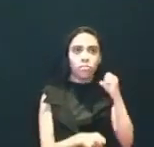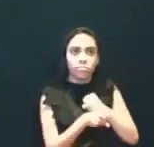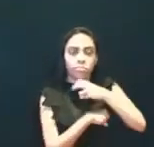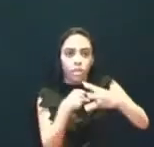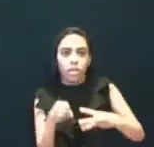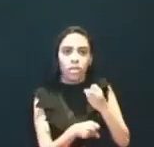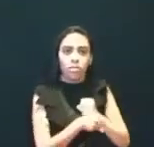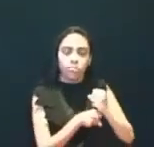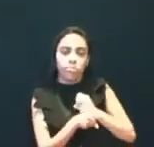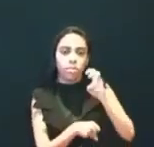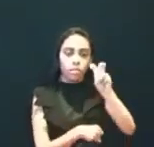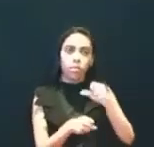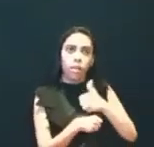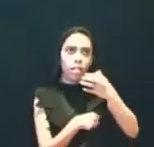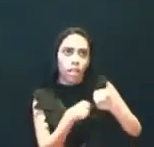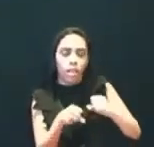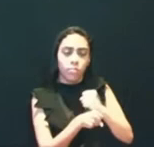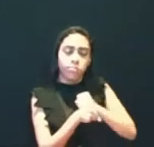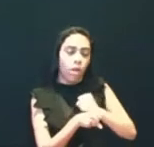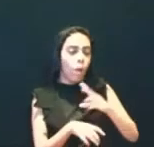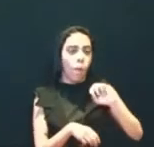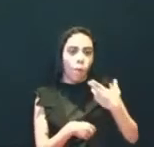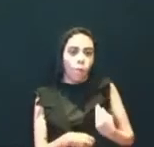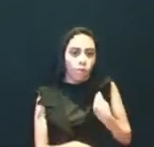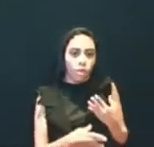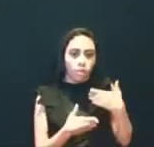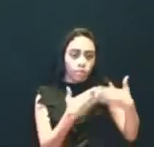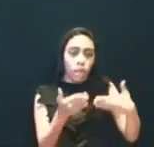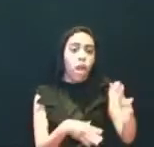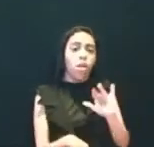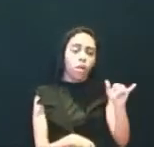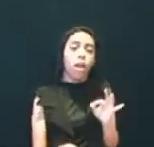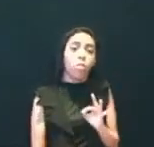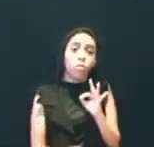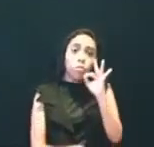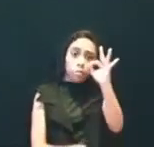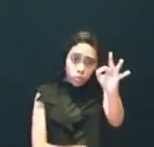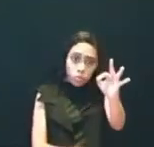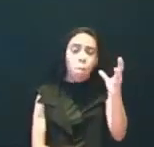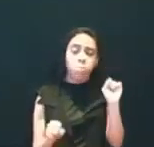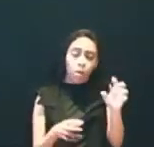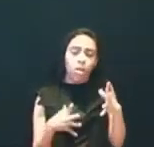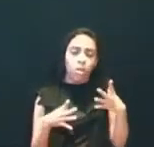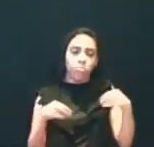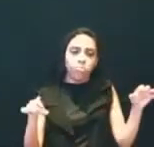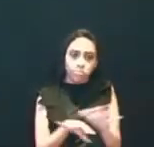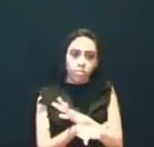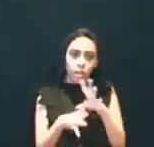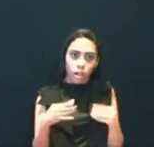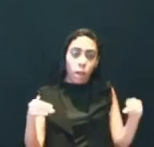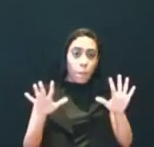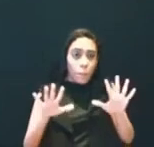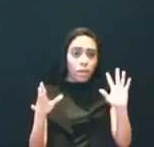anos, 5 anos, 7 anos, 10 anos, sua vida toda, aí você vai poder dizer, lá na frente, eu fiquei curado da leucemia. De uma